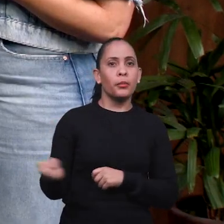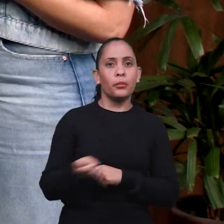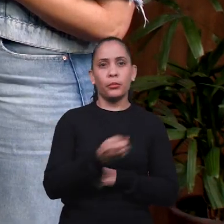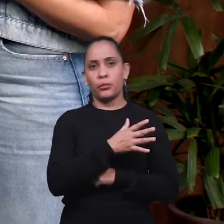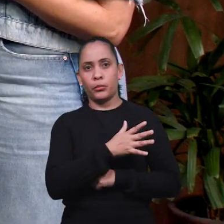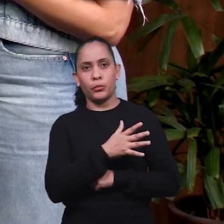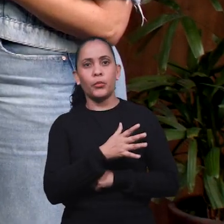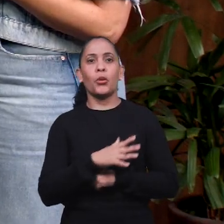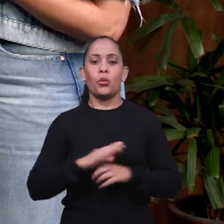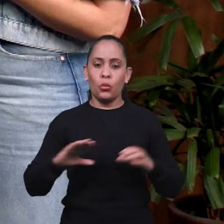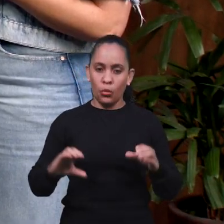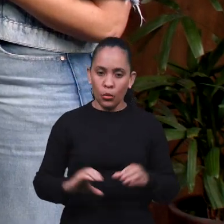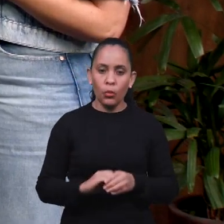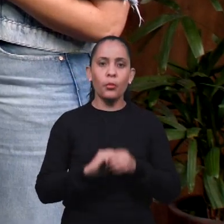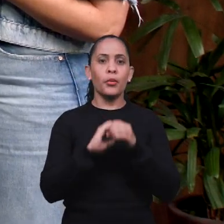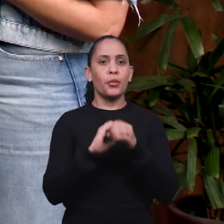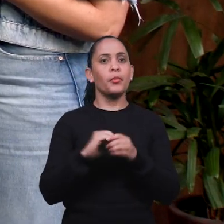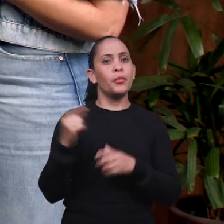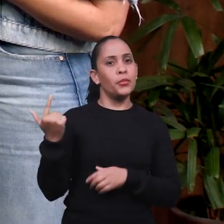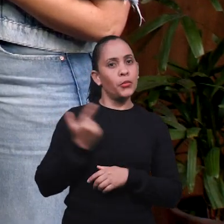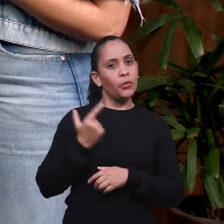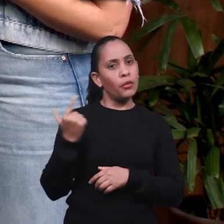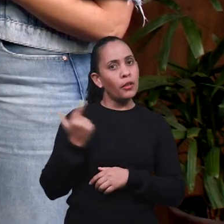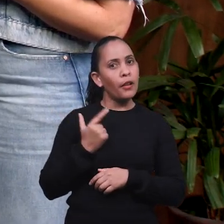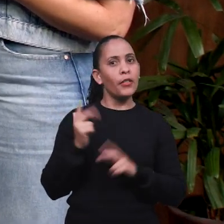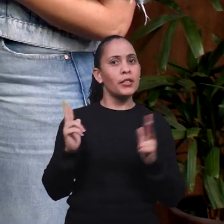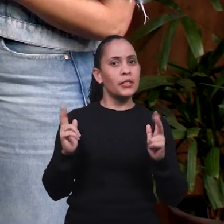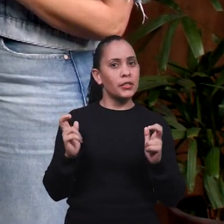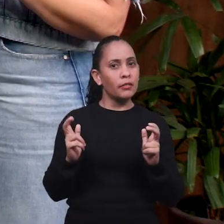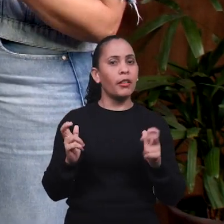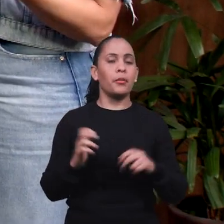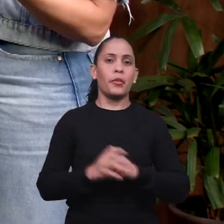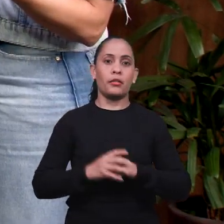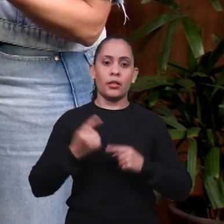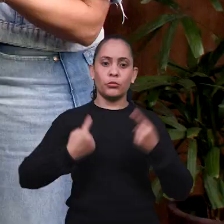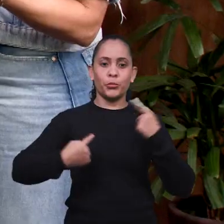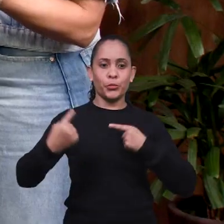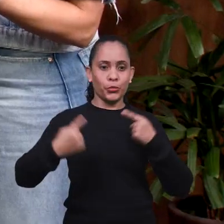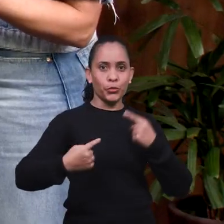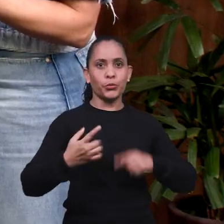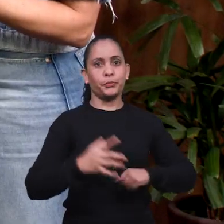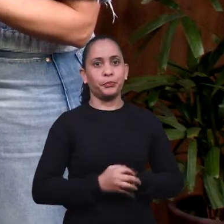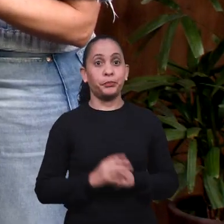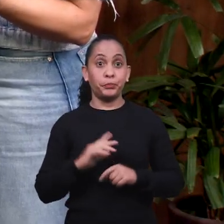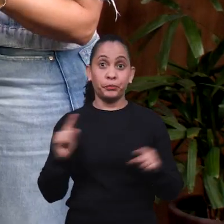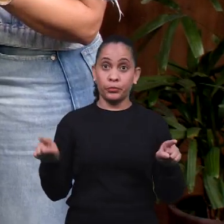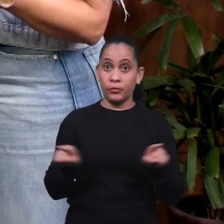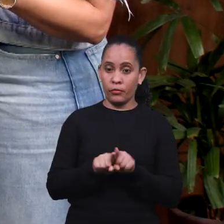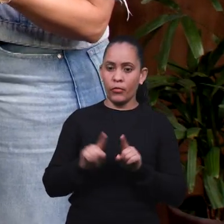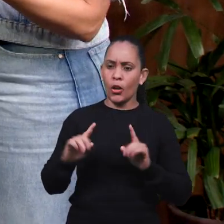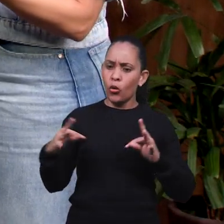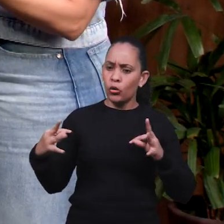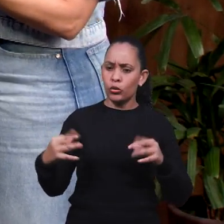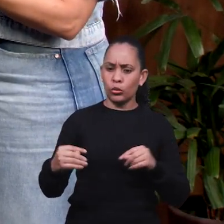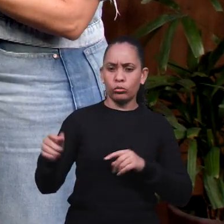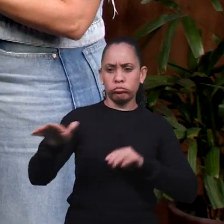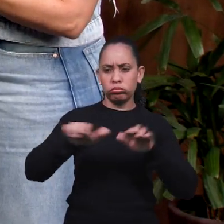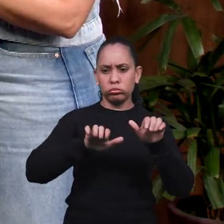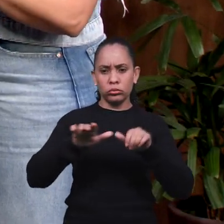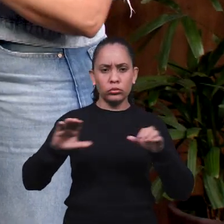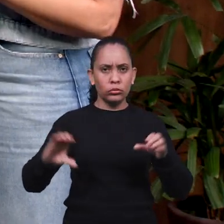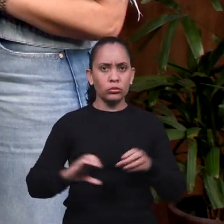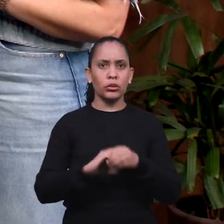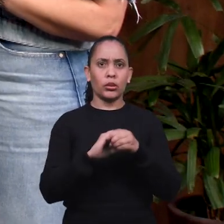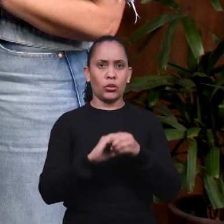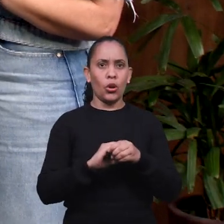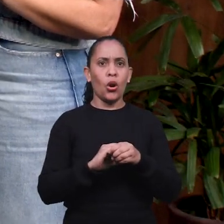novo. O cooperativismo, ele está pela segunda vez. No caso, esses produtores, quando eles se ajuntam à cooperativa,